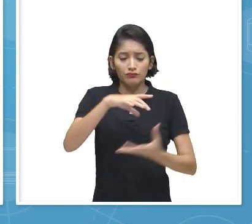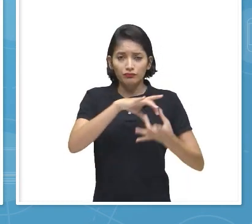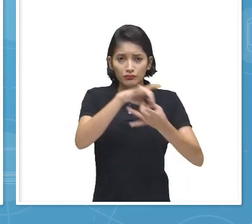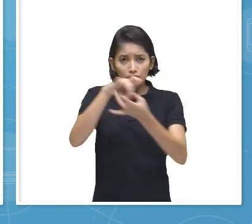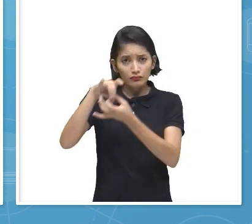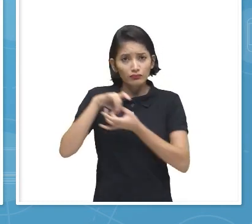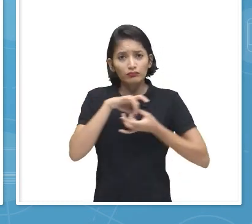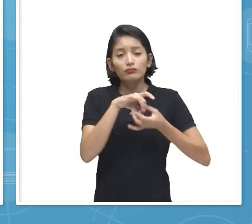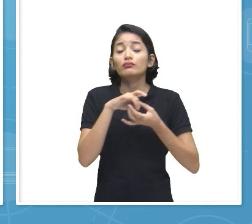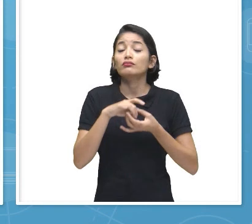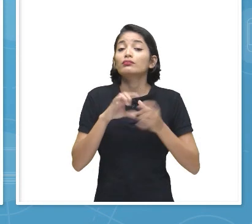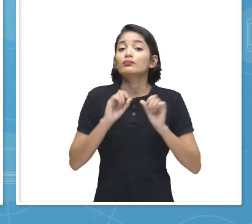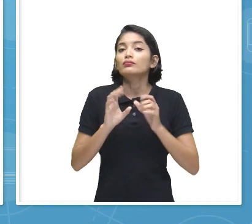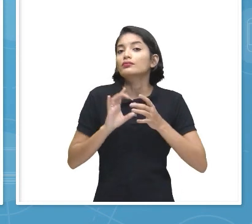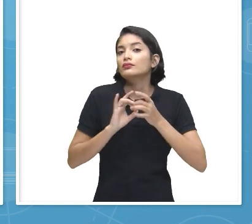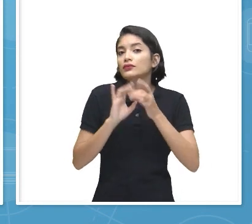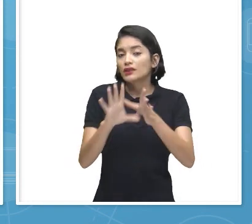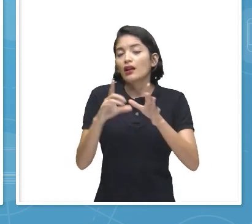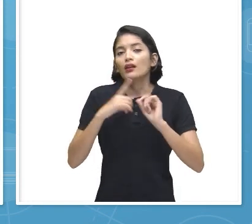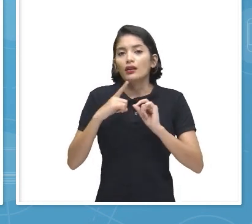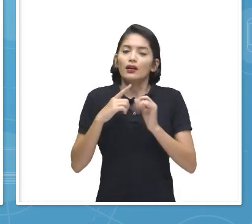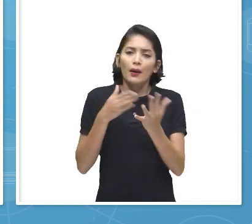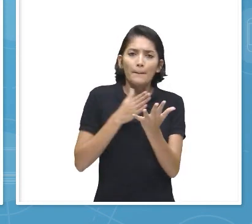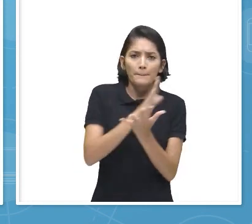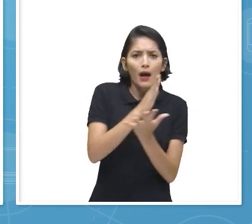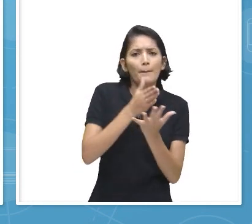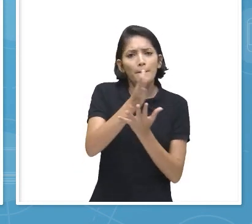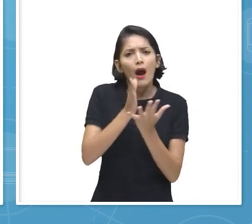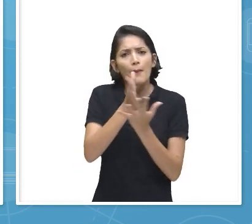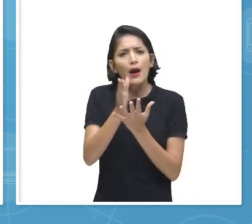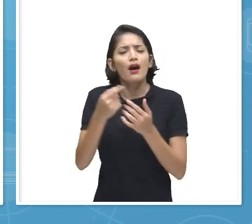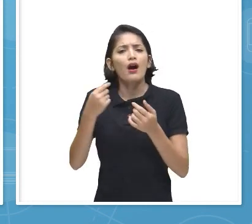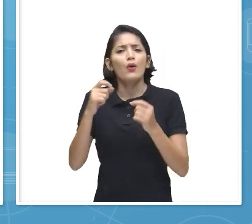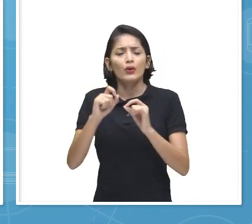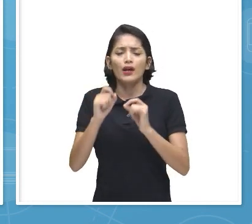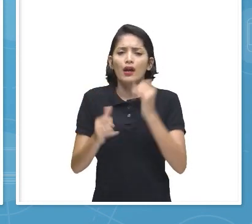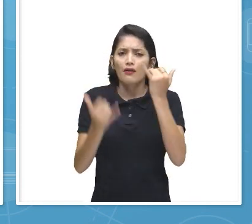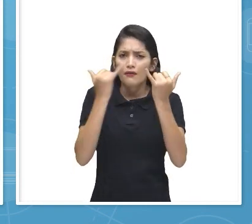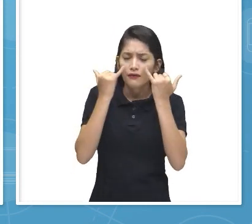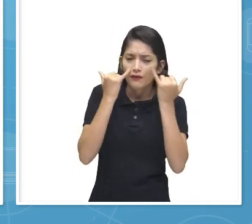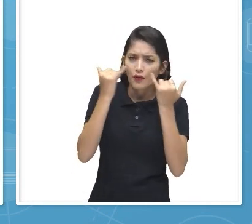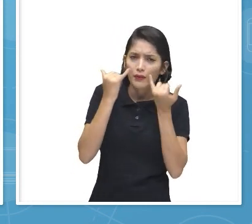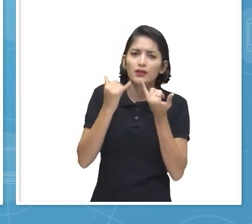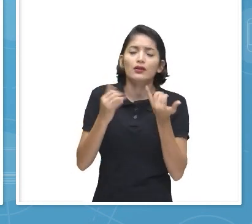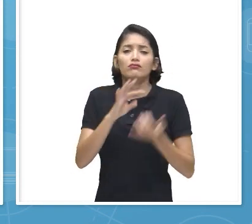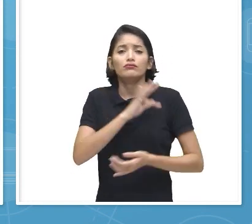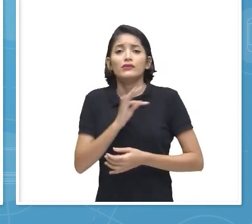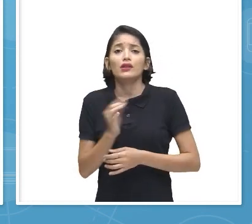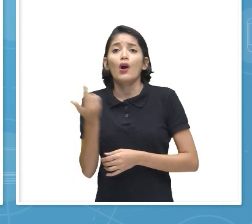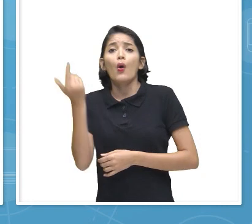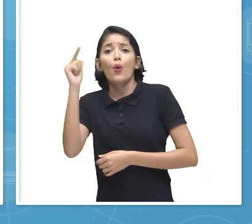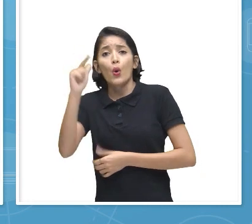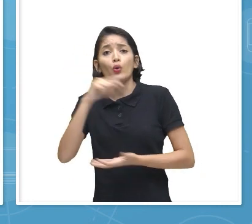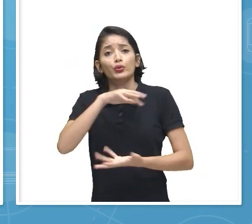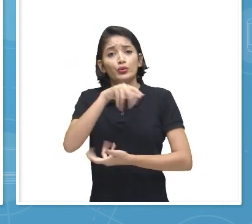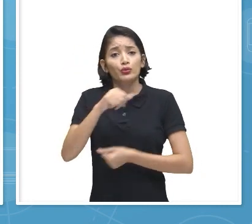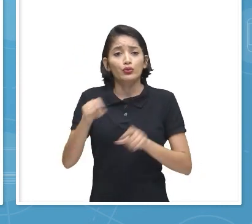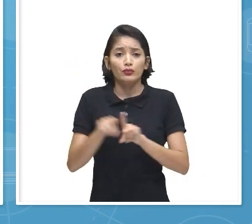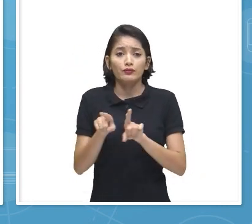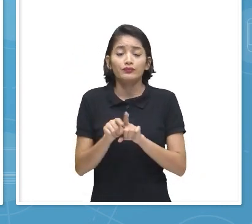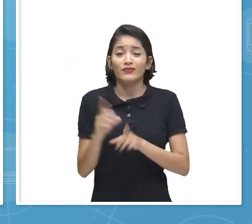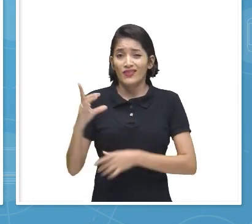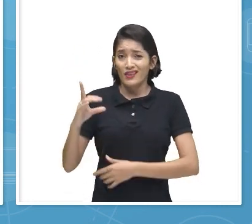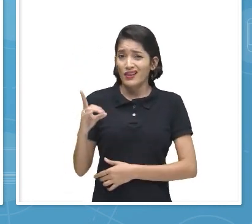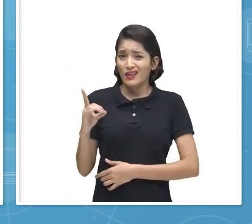vai permitir que a gente tenha acesso à informação, às técnicas de outros lugares do mundo para a nossa. E manufatura não,